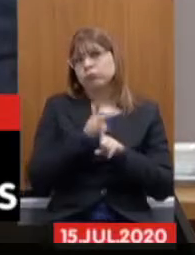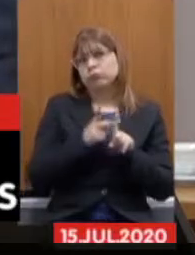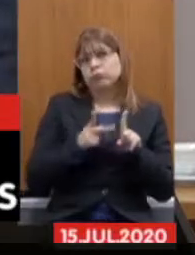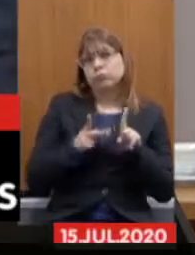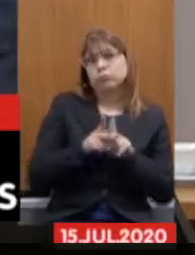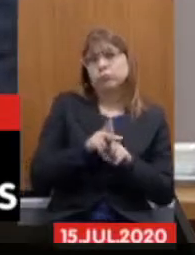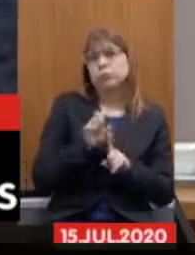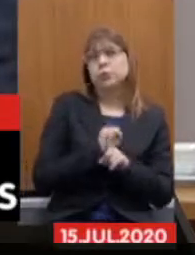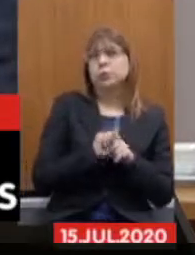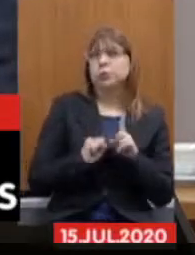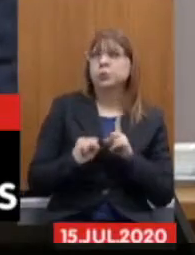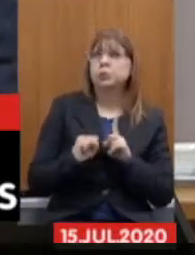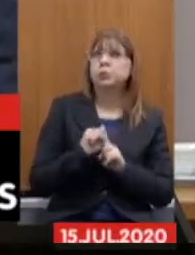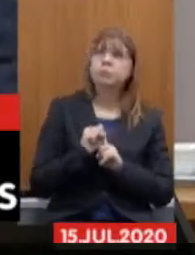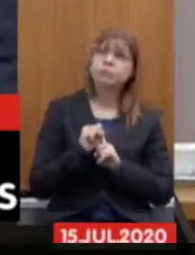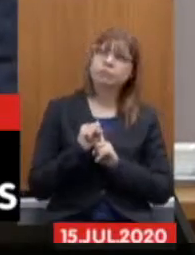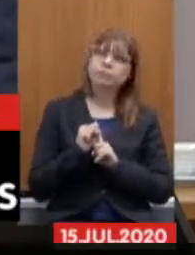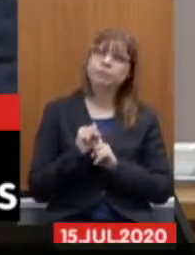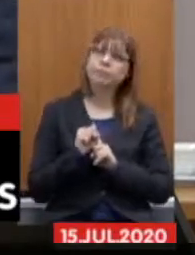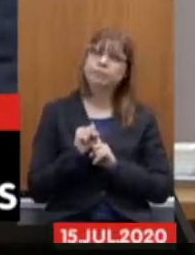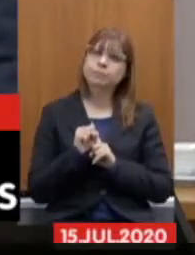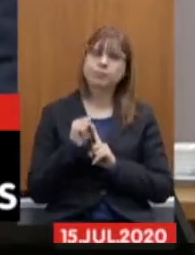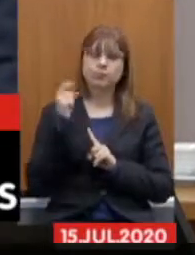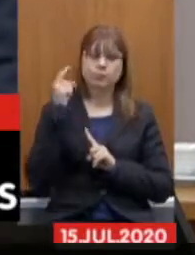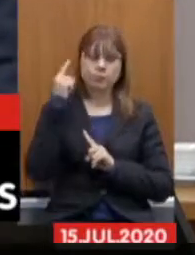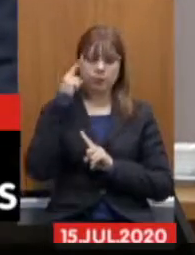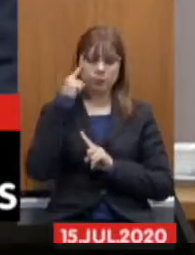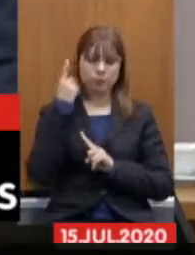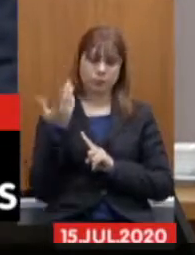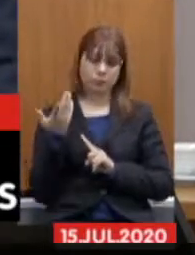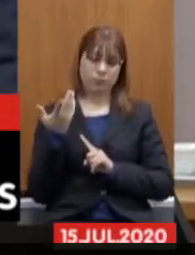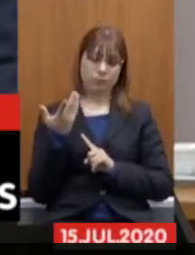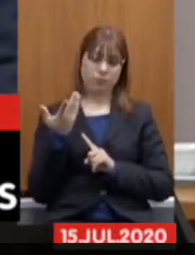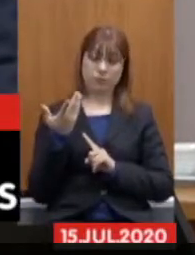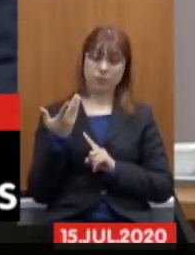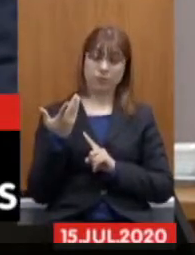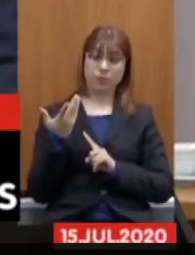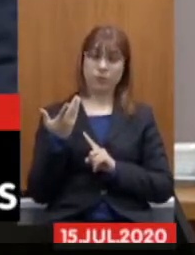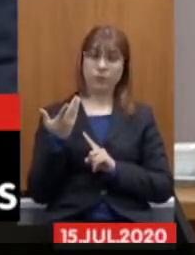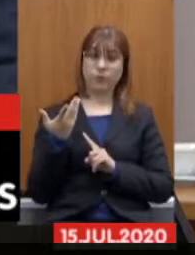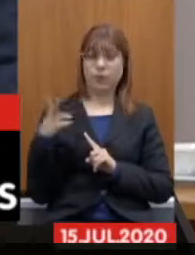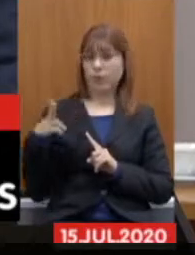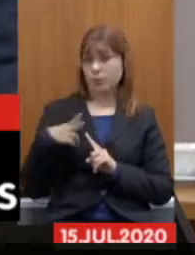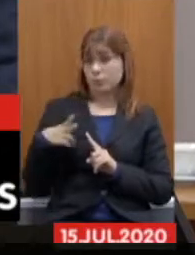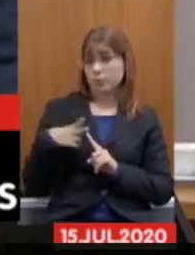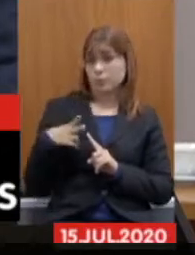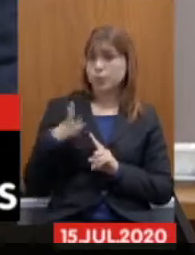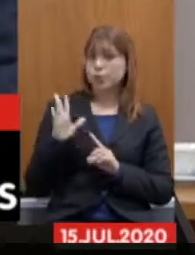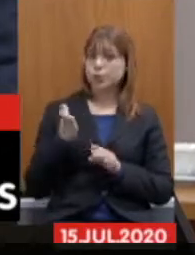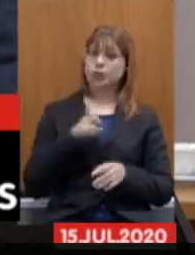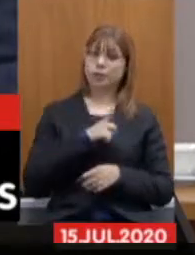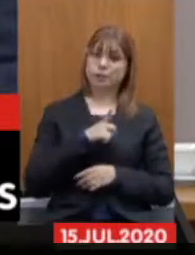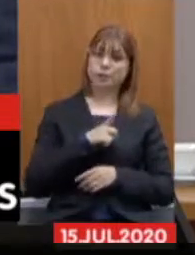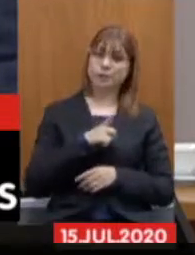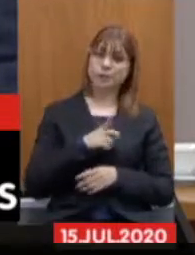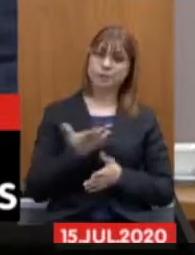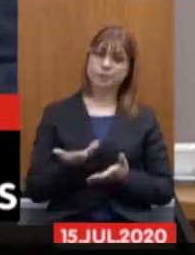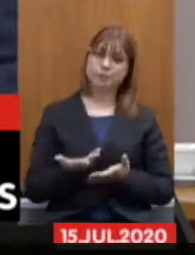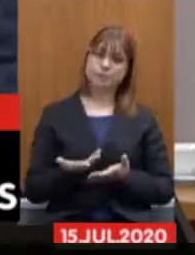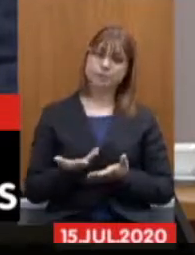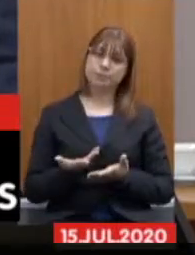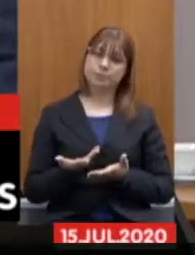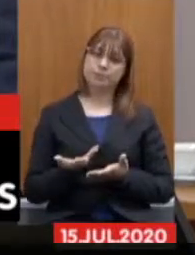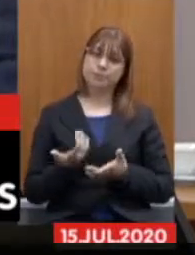social a nós nos ocorre o fato de que de forma pessoal já enfrentamos aí porque